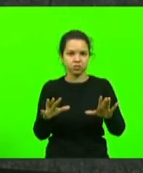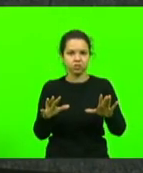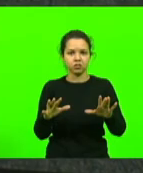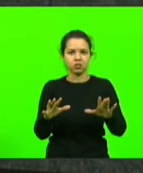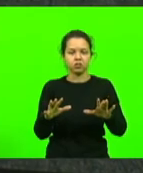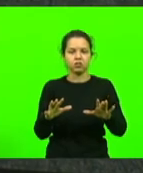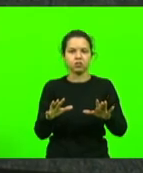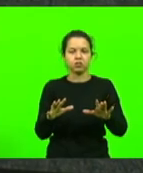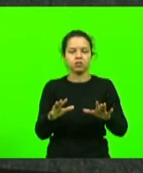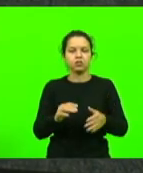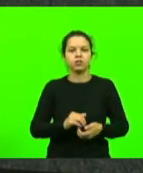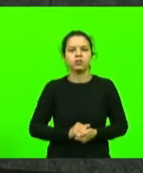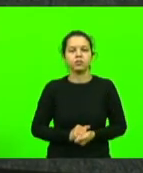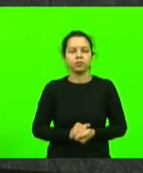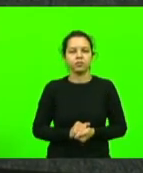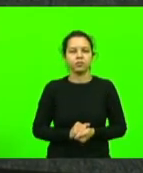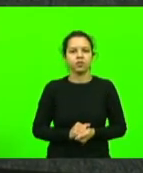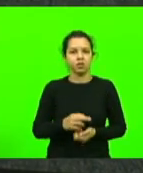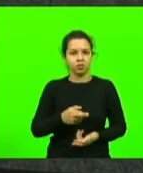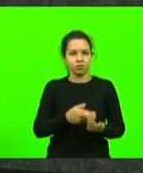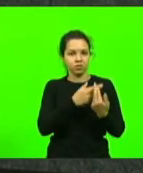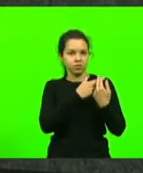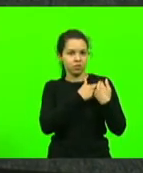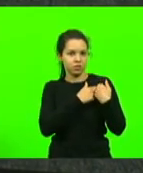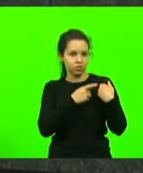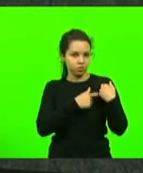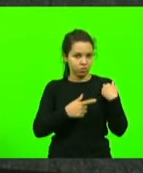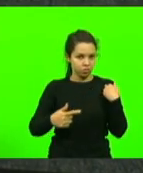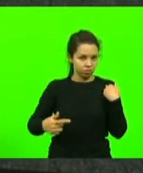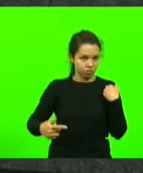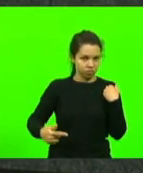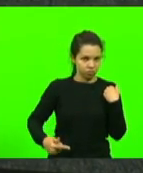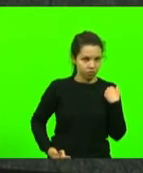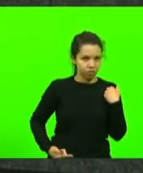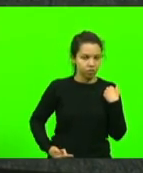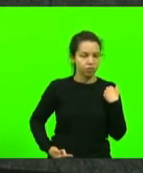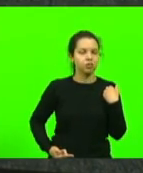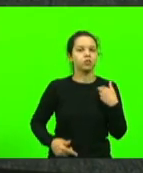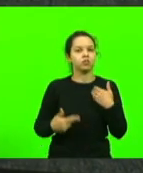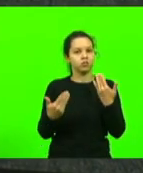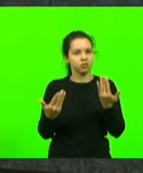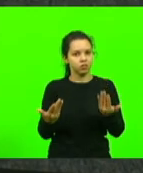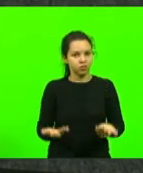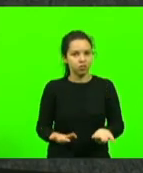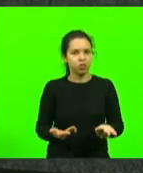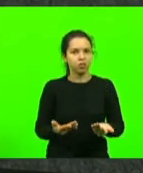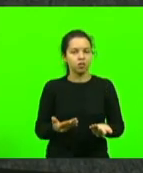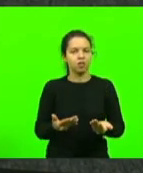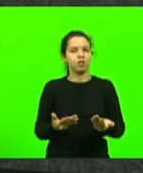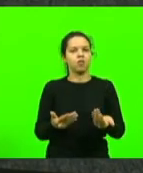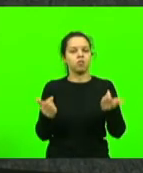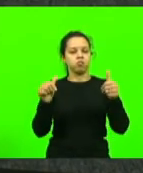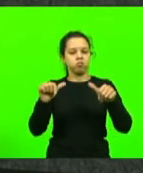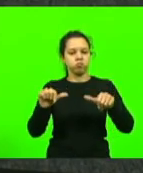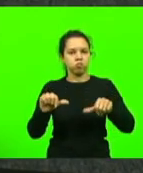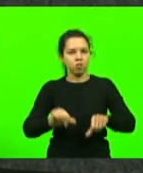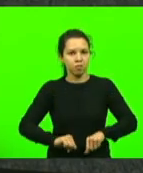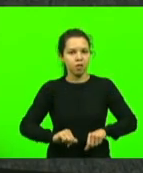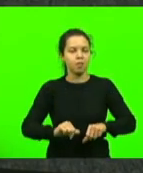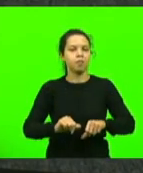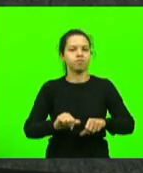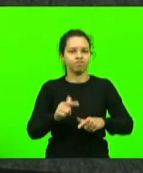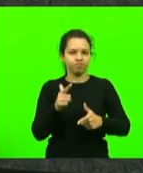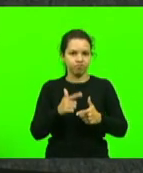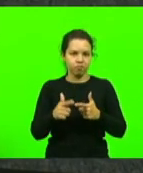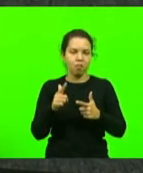públicos prestados e de responsabilidade do governo Aí sim a cadastro vai ser cada cada vez maior